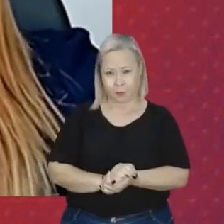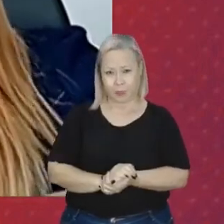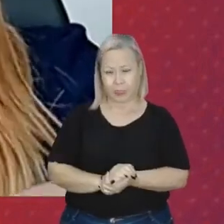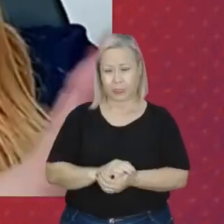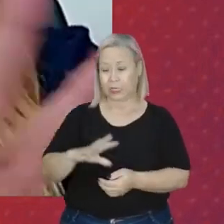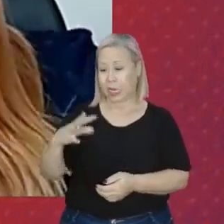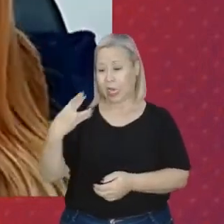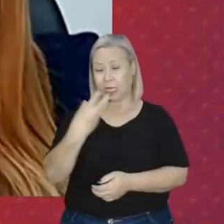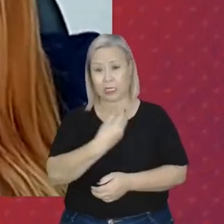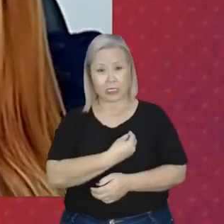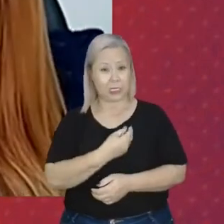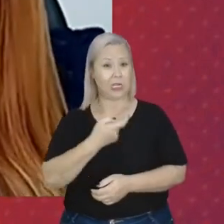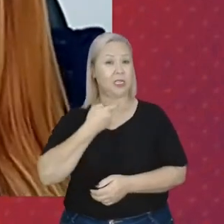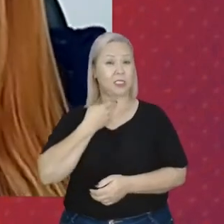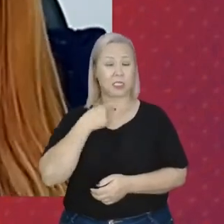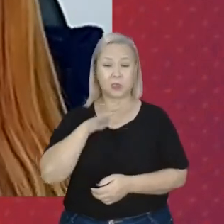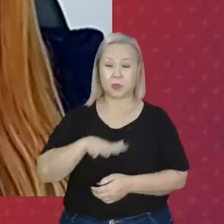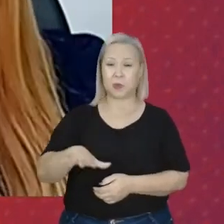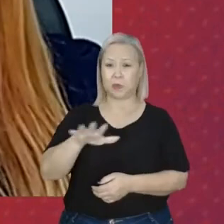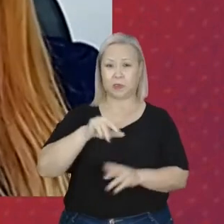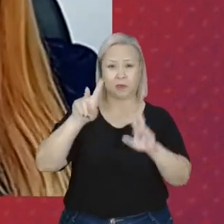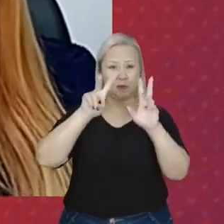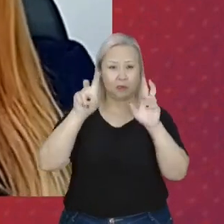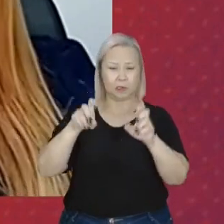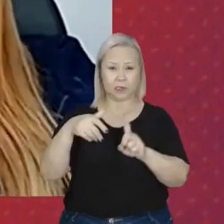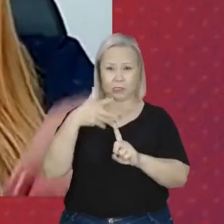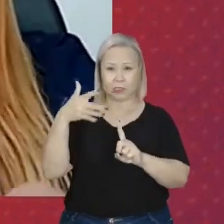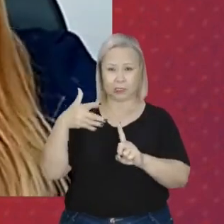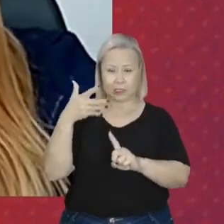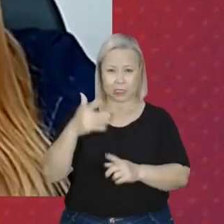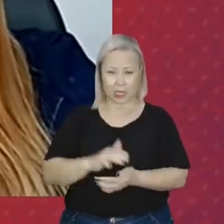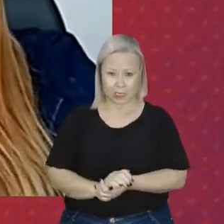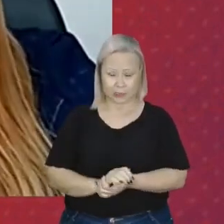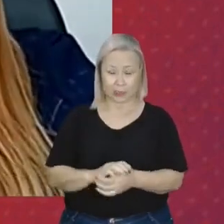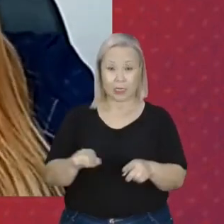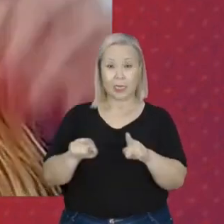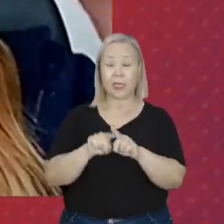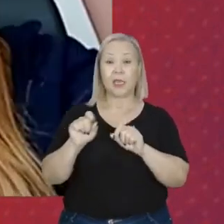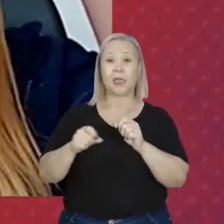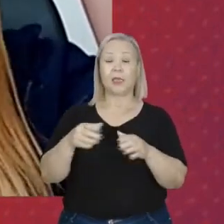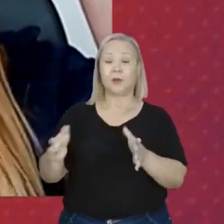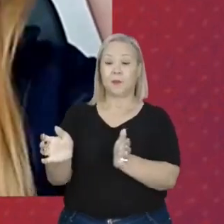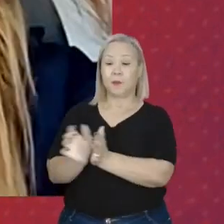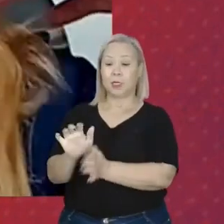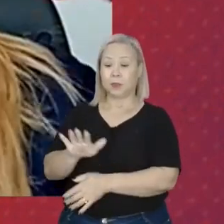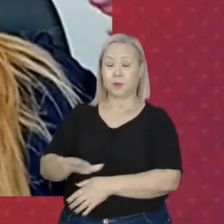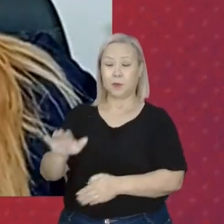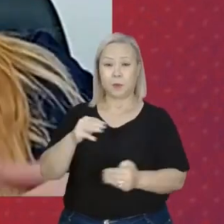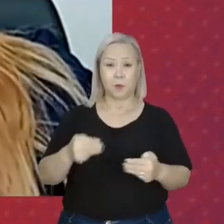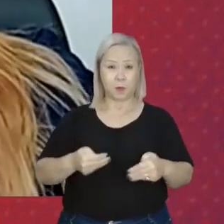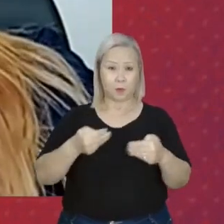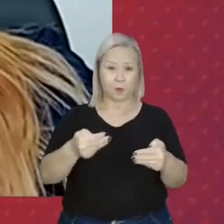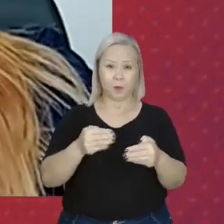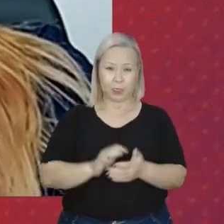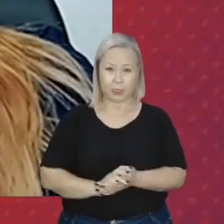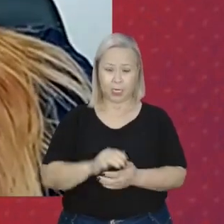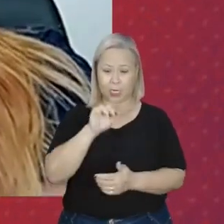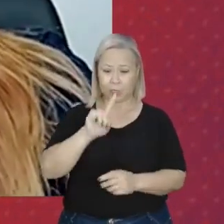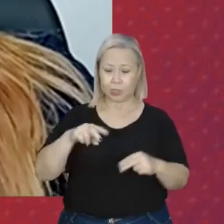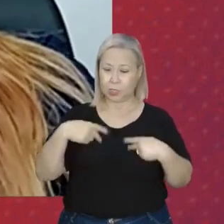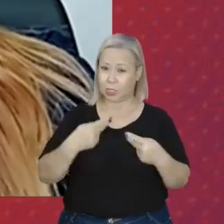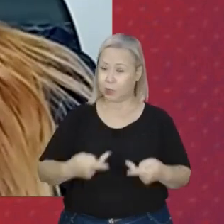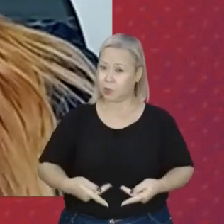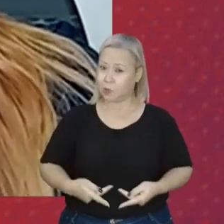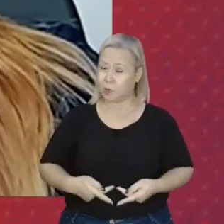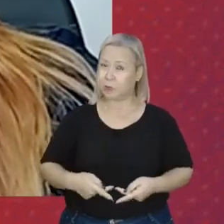transgênera, em todas as áreas de governo. E mesmo o departamento dentro do Ministério de Direitos Humanos